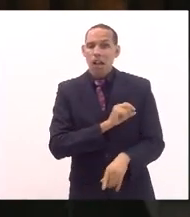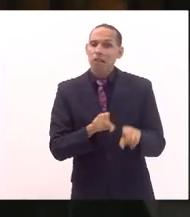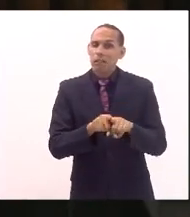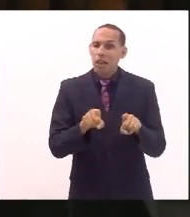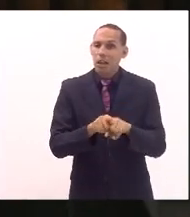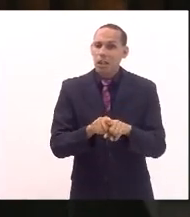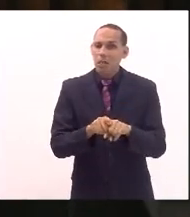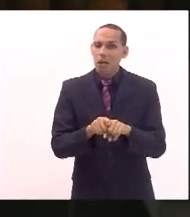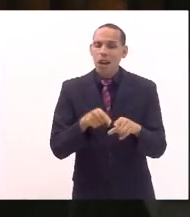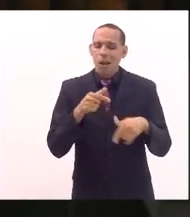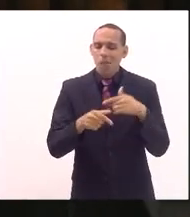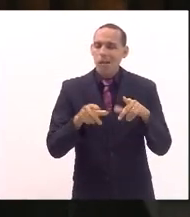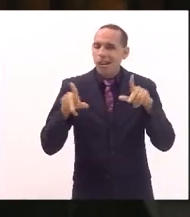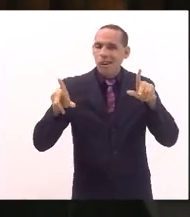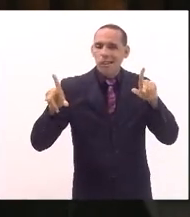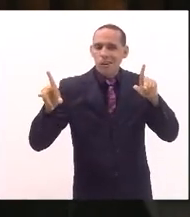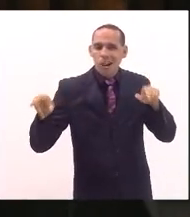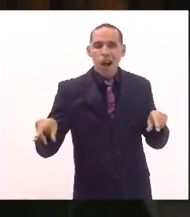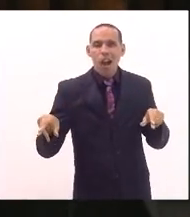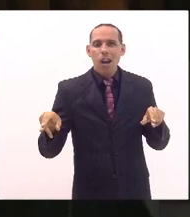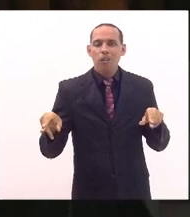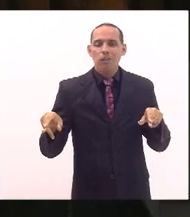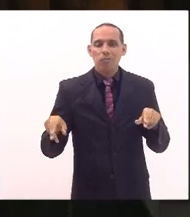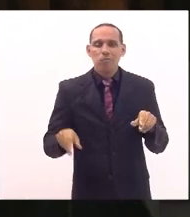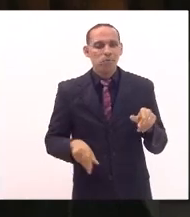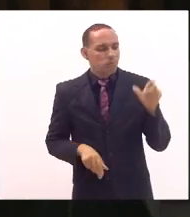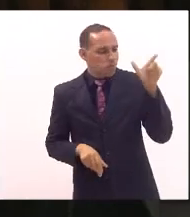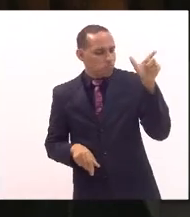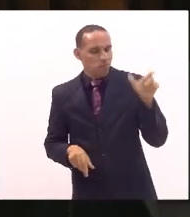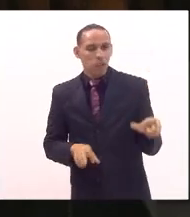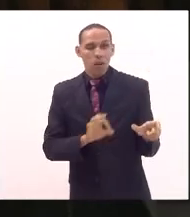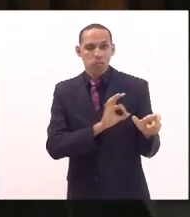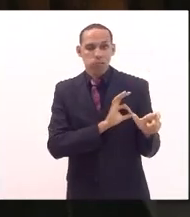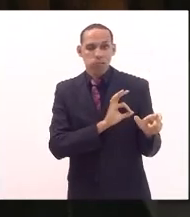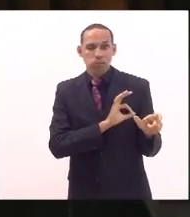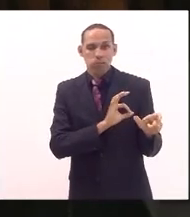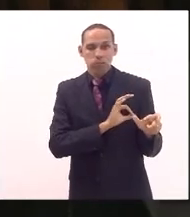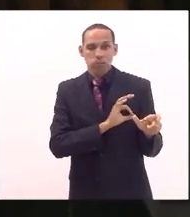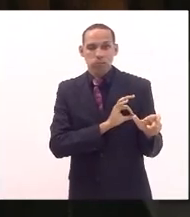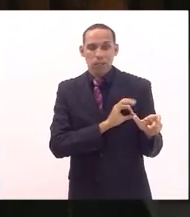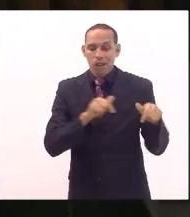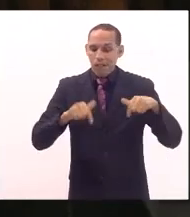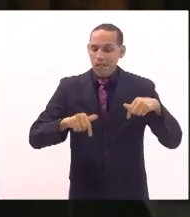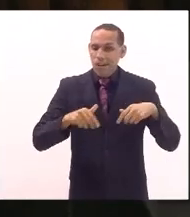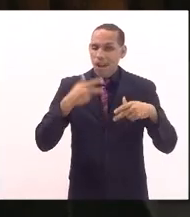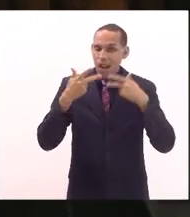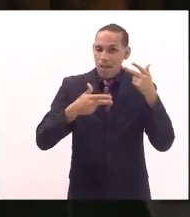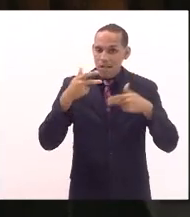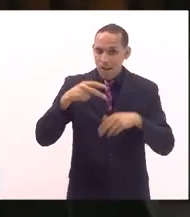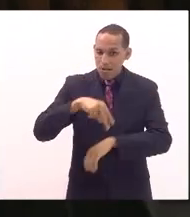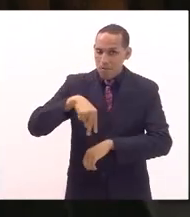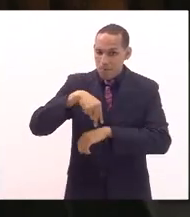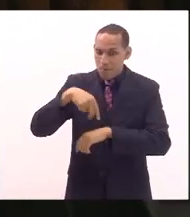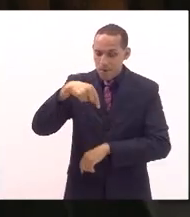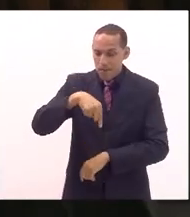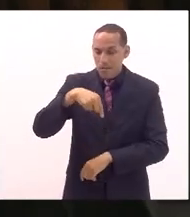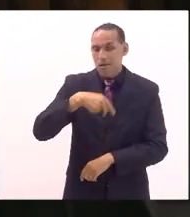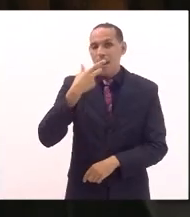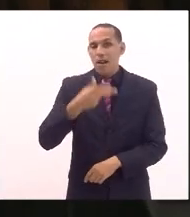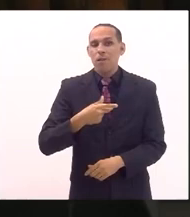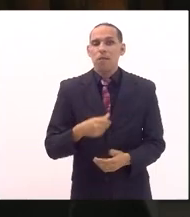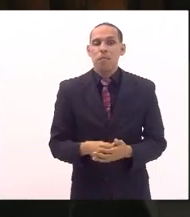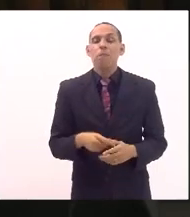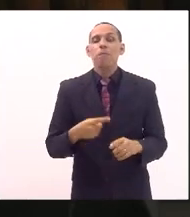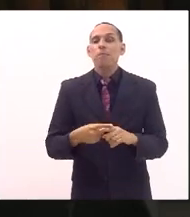também foi alvo da mesma operação e que foi objeto de fala aqui nessa Tribuna e